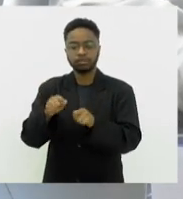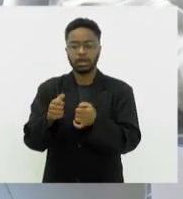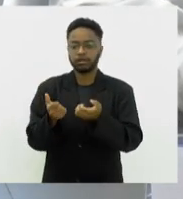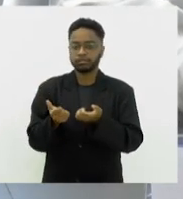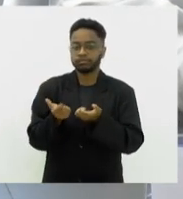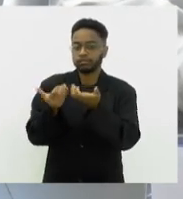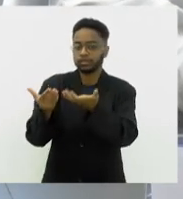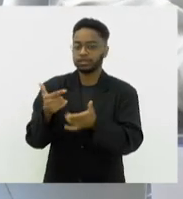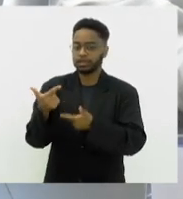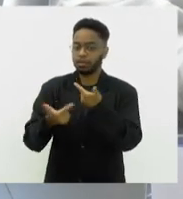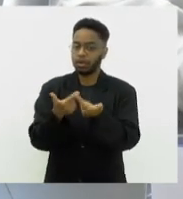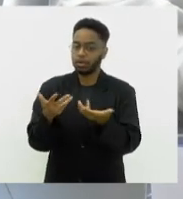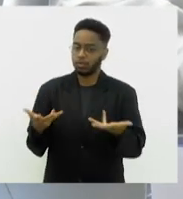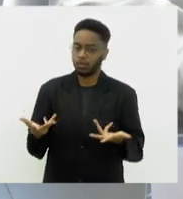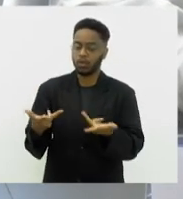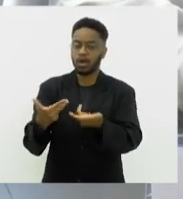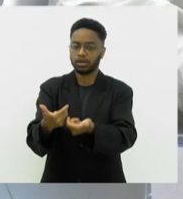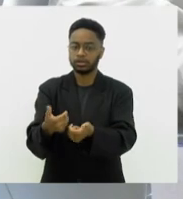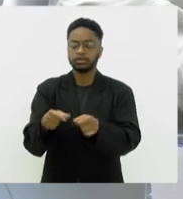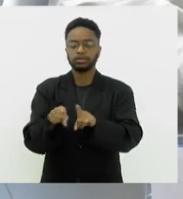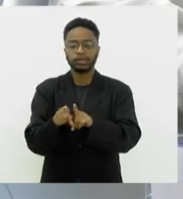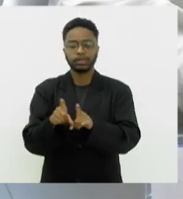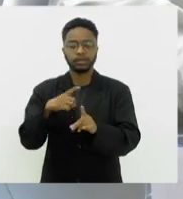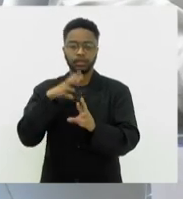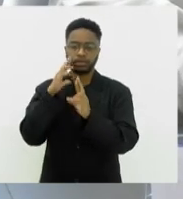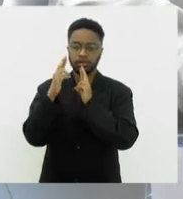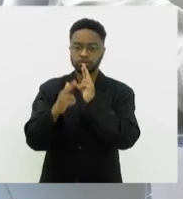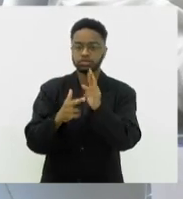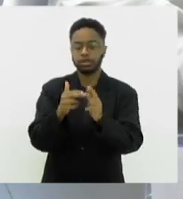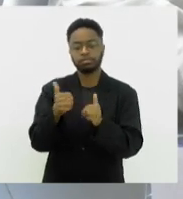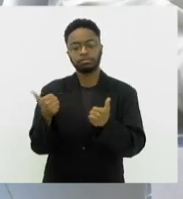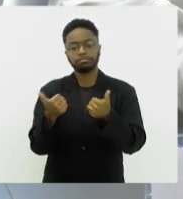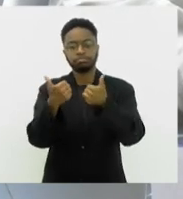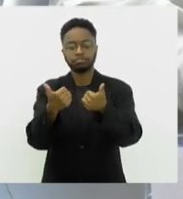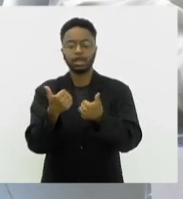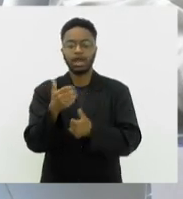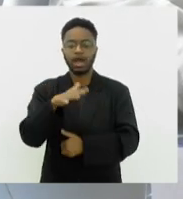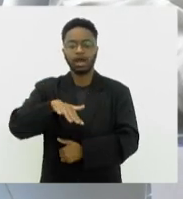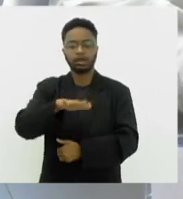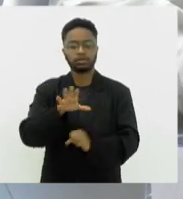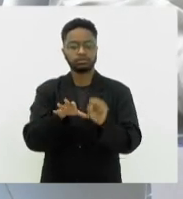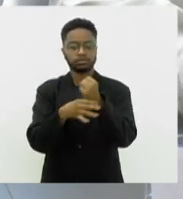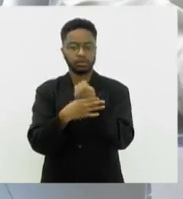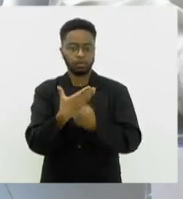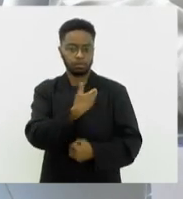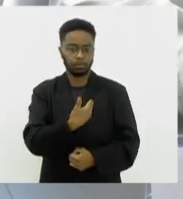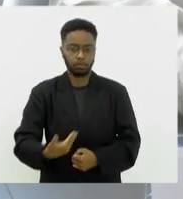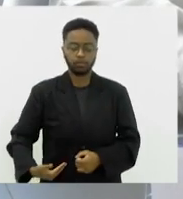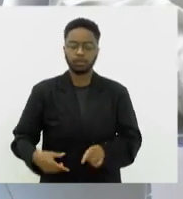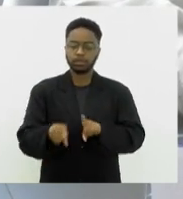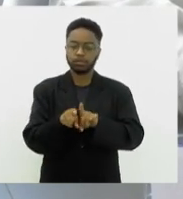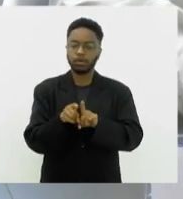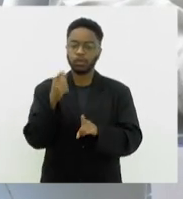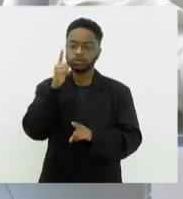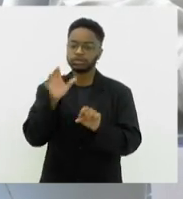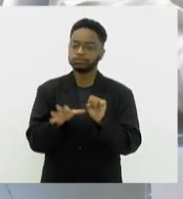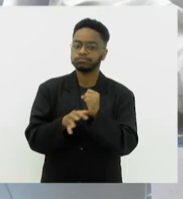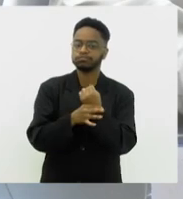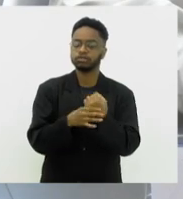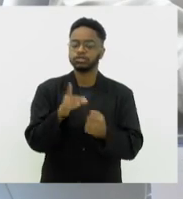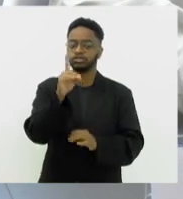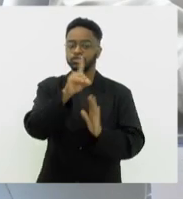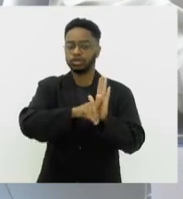eficaz tanto em termos de resultados no campo da Segurança Pública como de garantia de direito aos cidadãos e